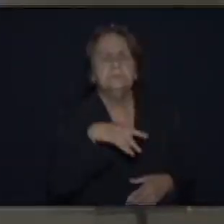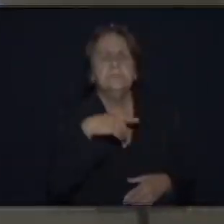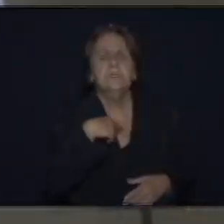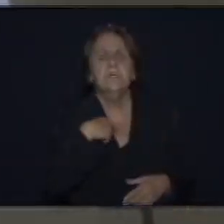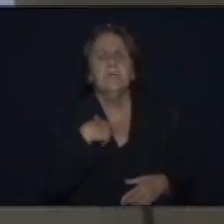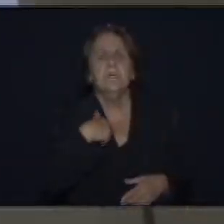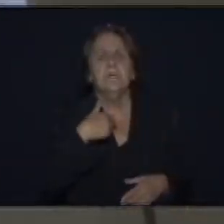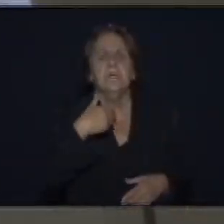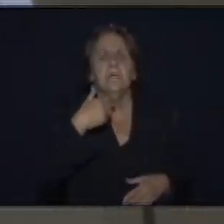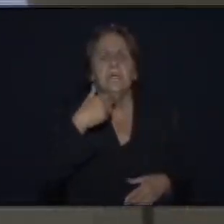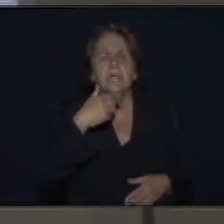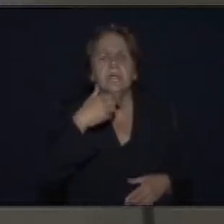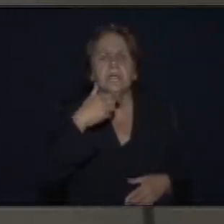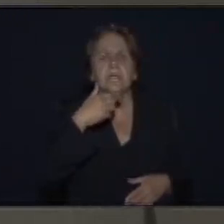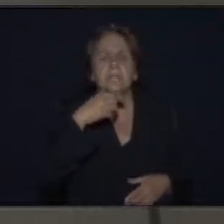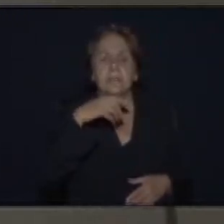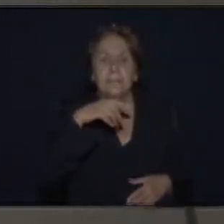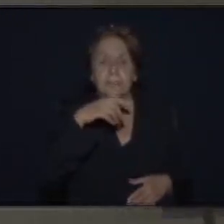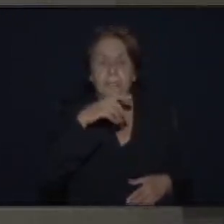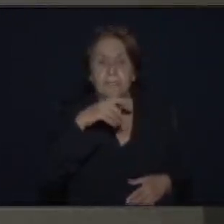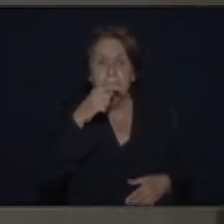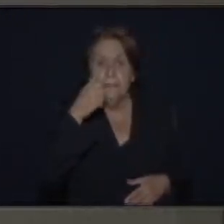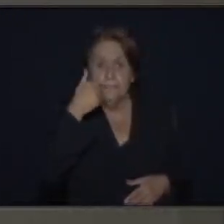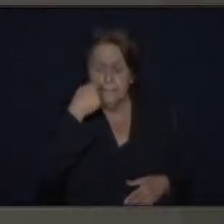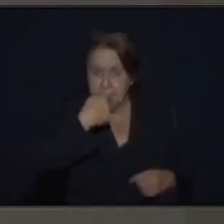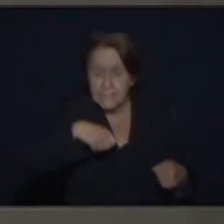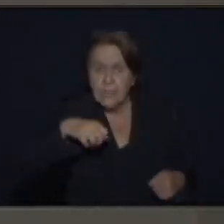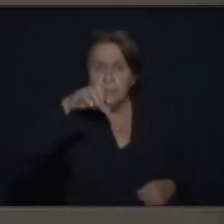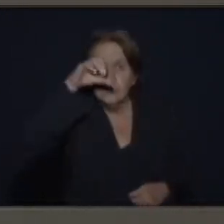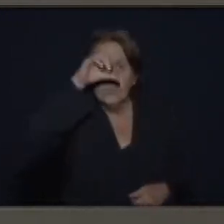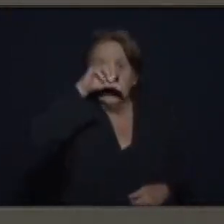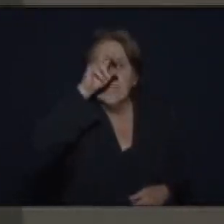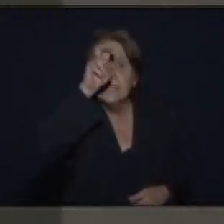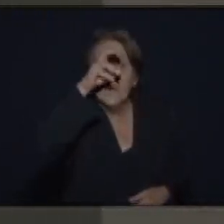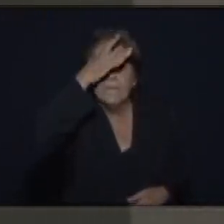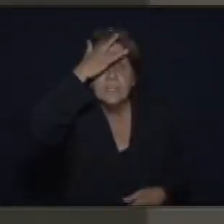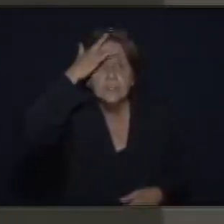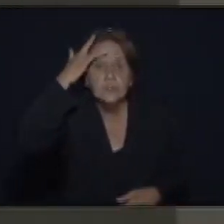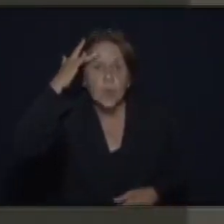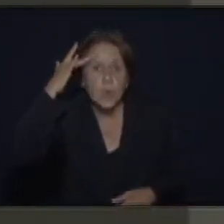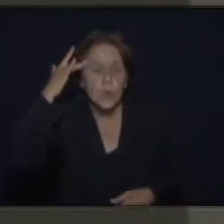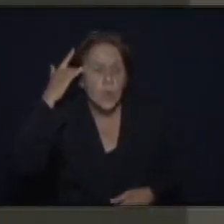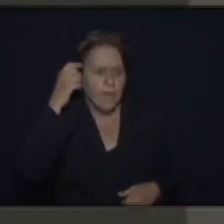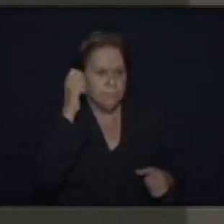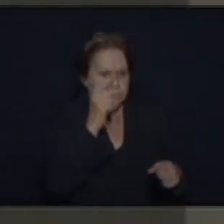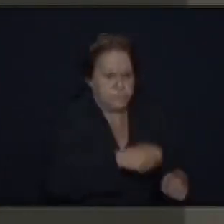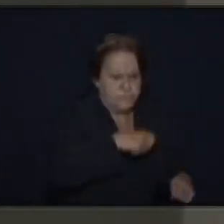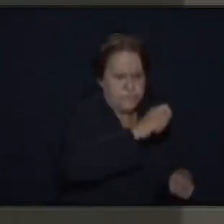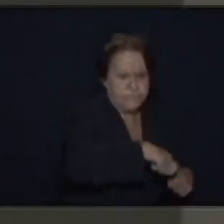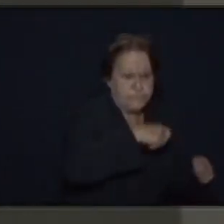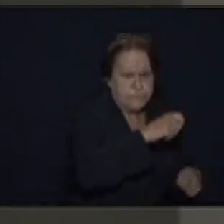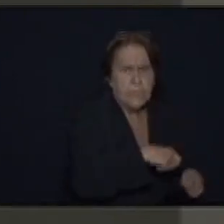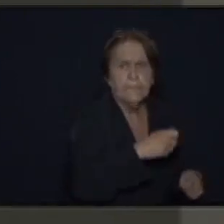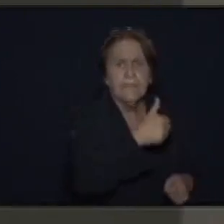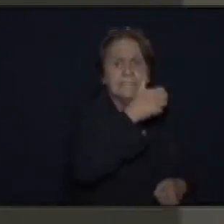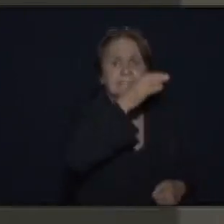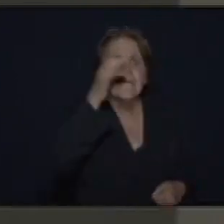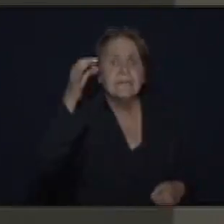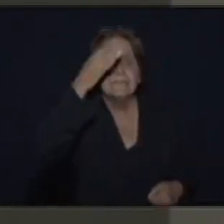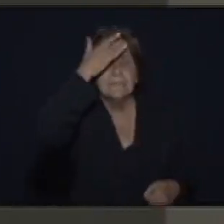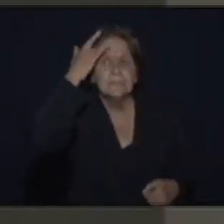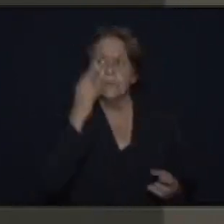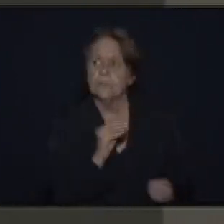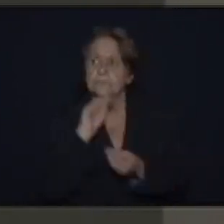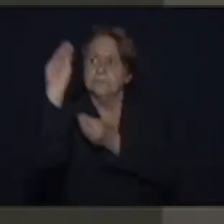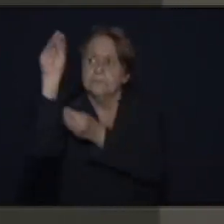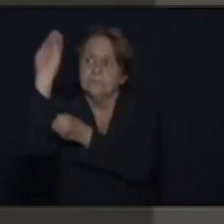preciso 95 pessoas para produzir alimento a sem hoje Sabe quantas precisam três para